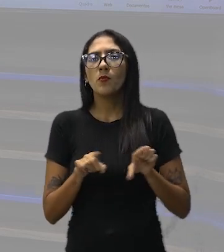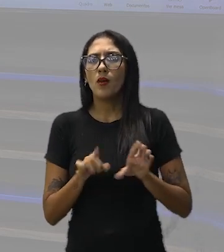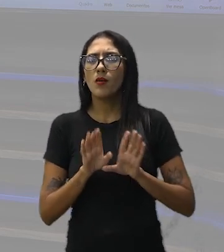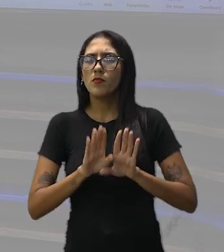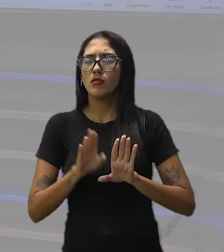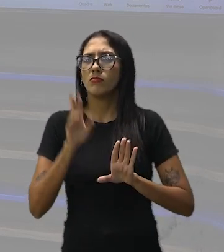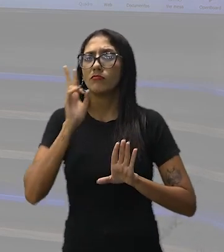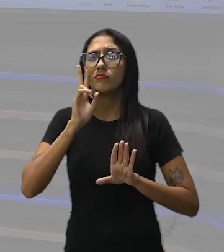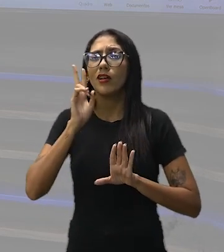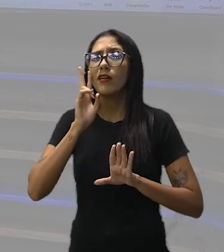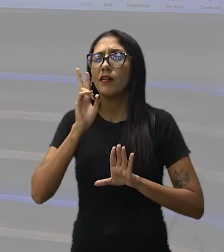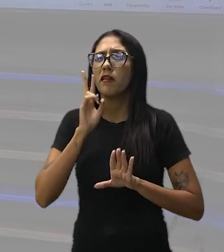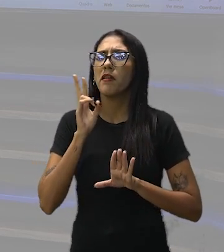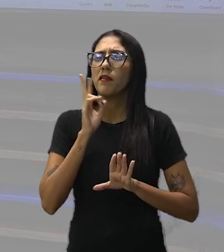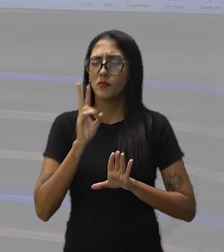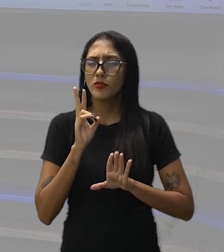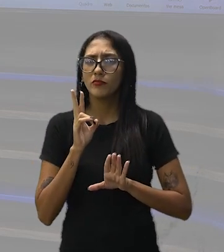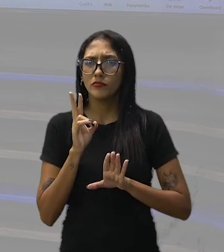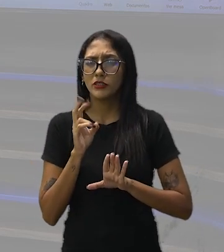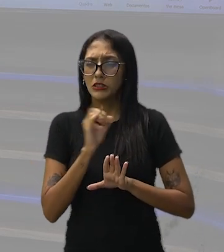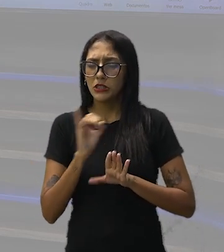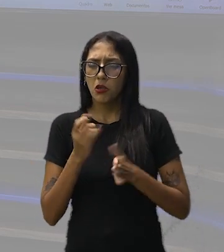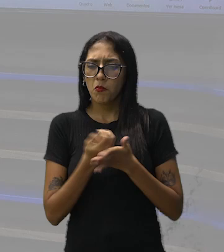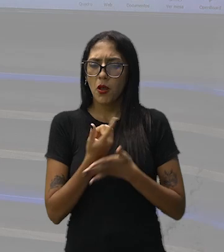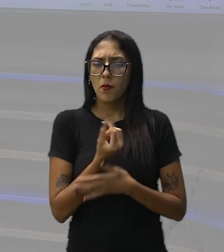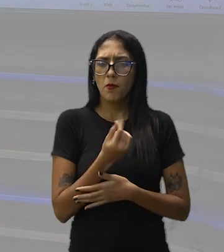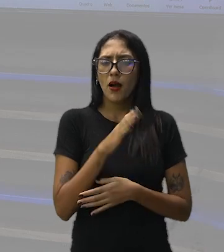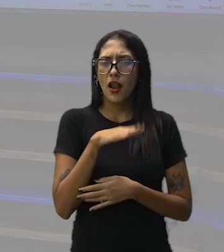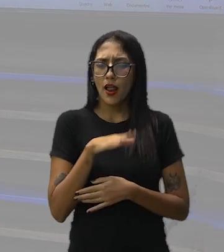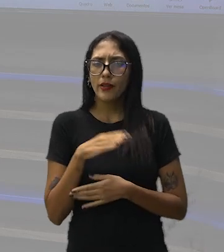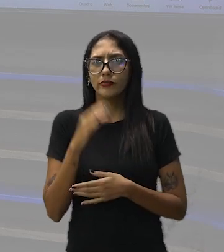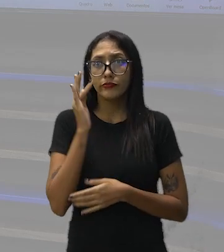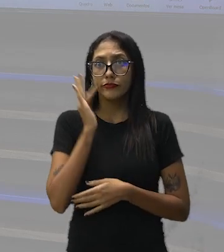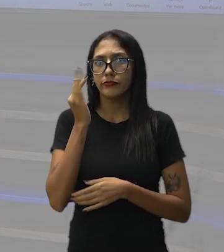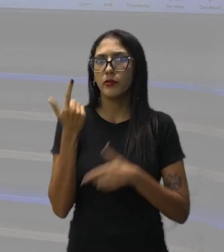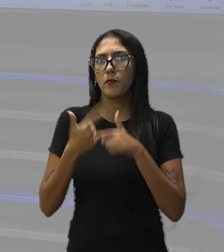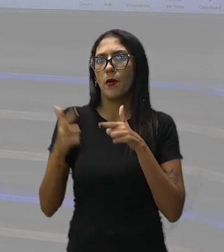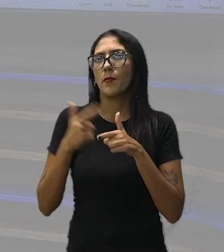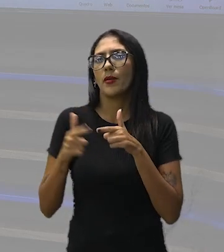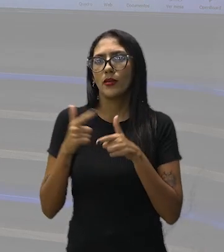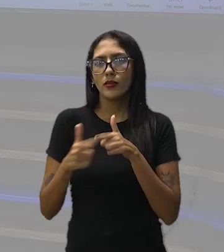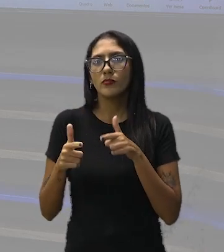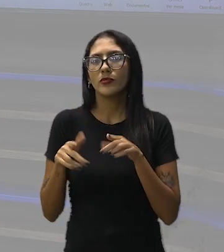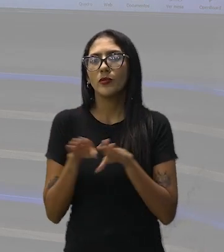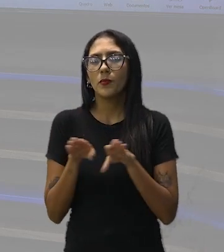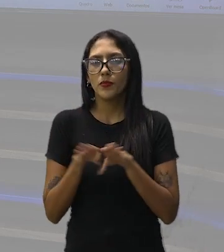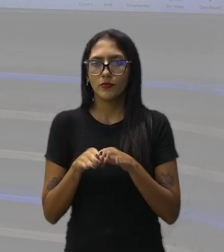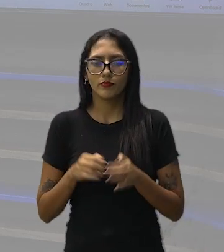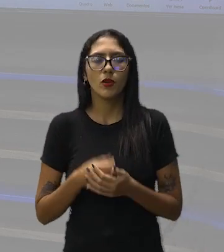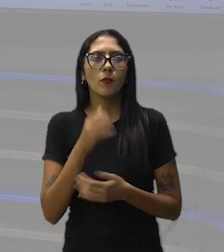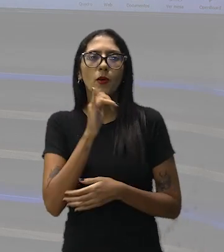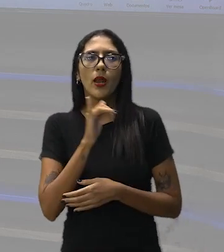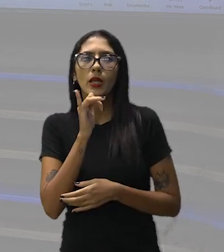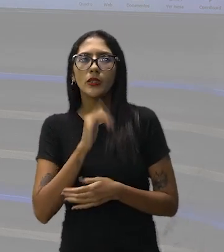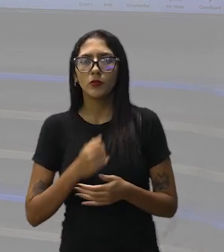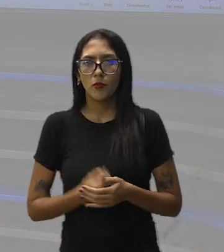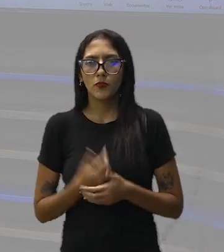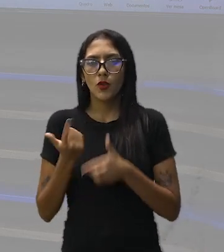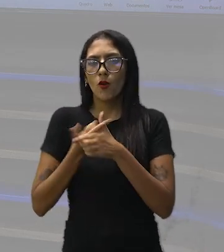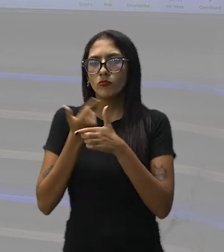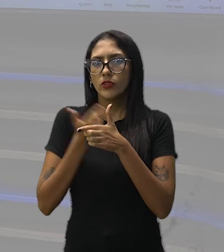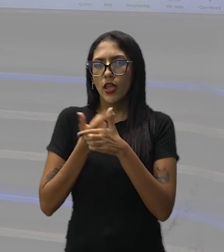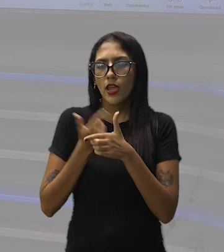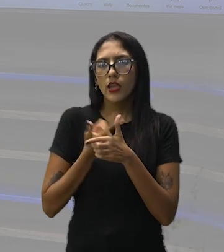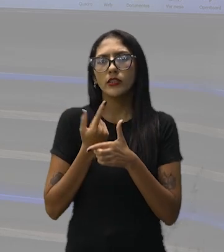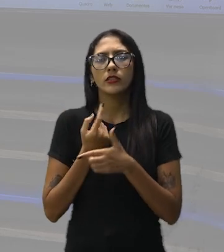lembra aquele ditado que o barato sai caro? Então, muito cuidado, por exemplo, né, quando você for comprar um tênis. Aí você tem um tênis